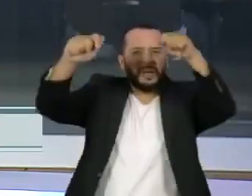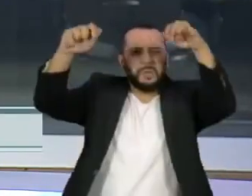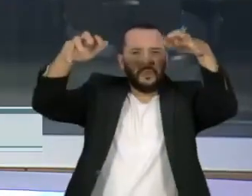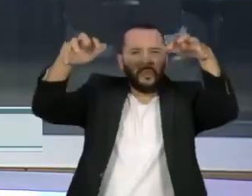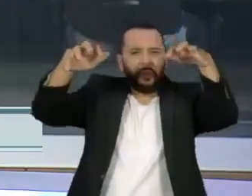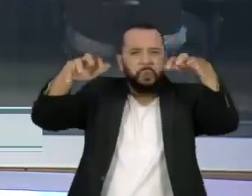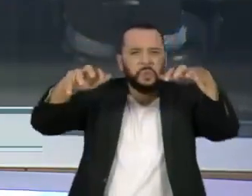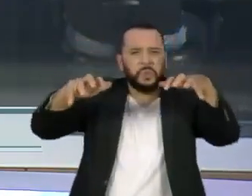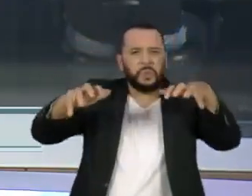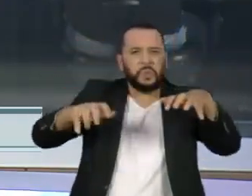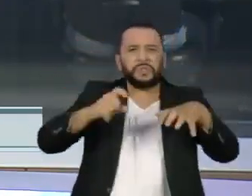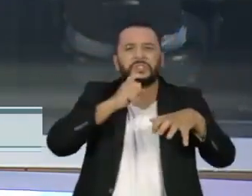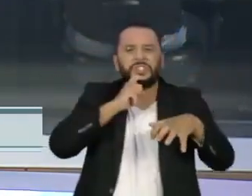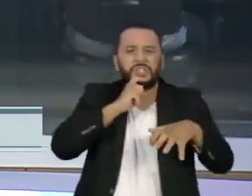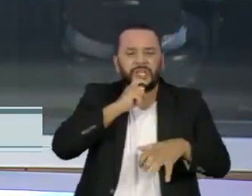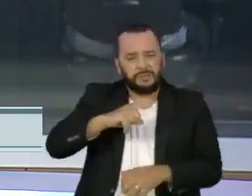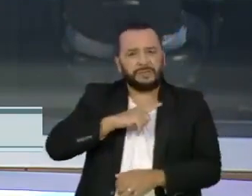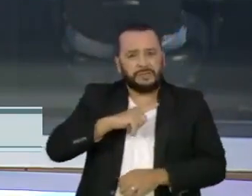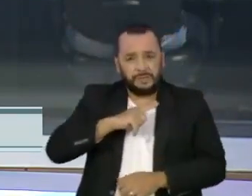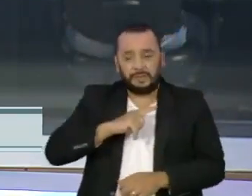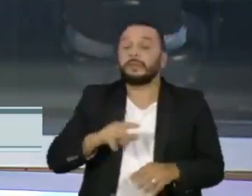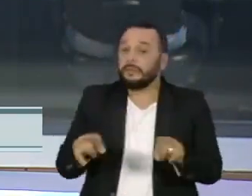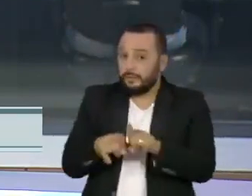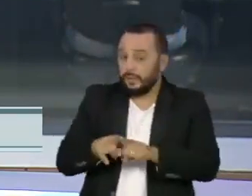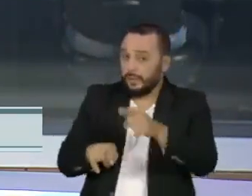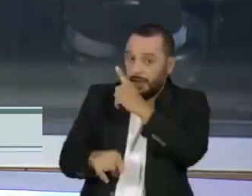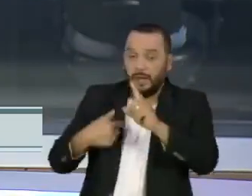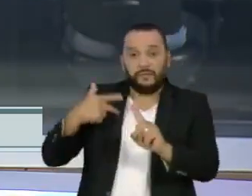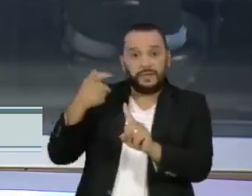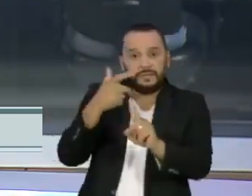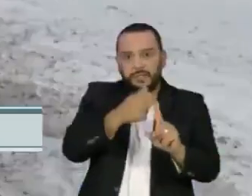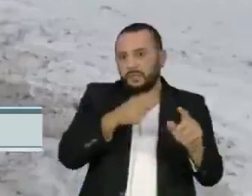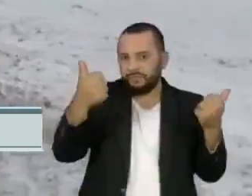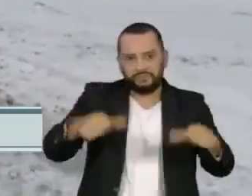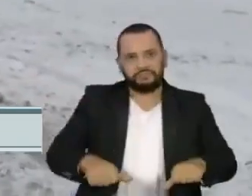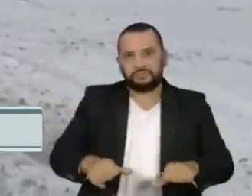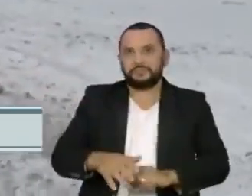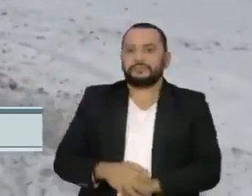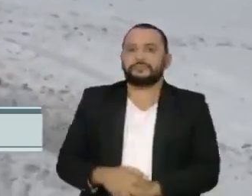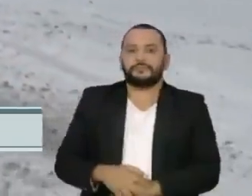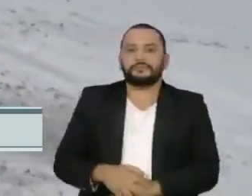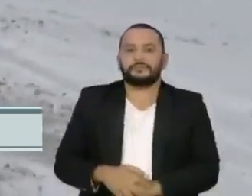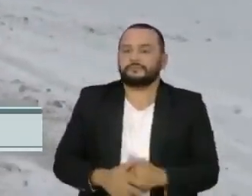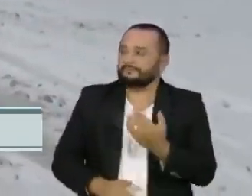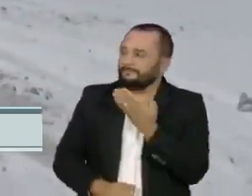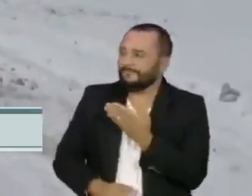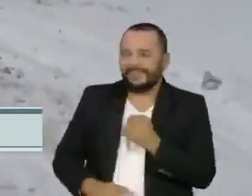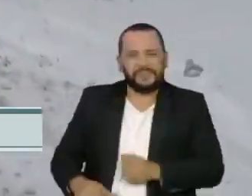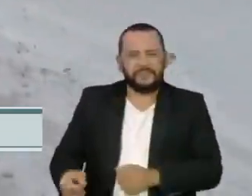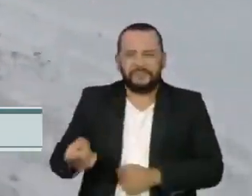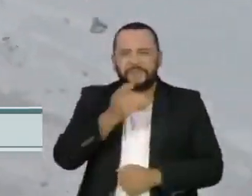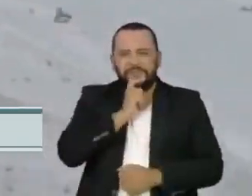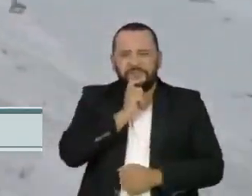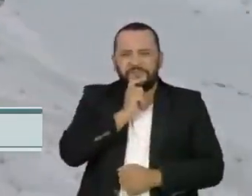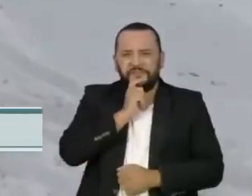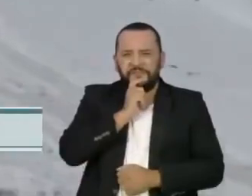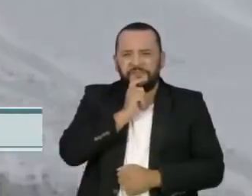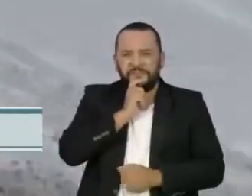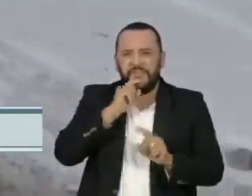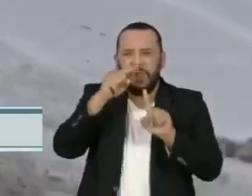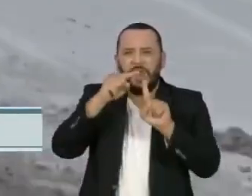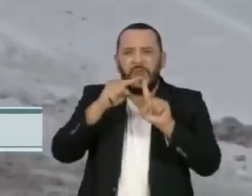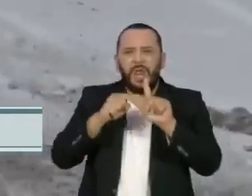2/3 do estado. E a vacinação contra a Covid-19 está suspensa. Com a temperatura por volta de